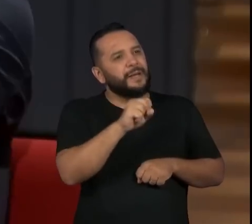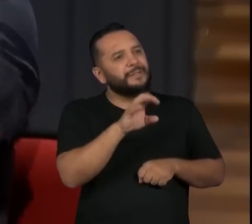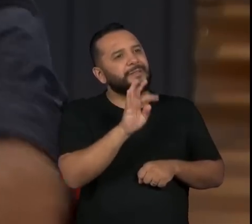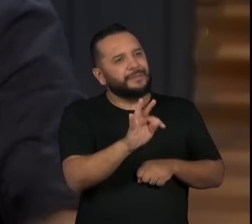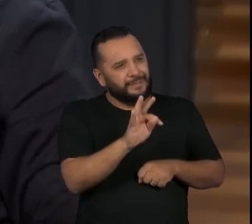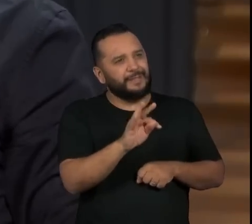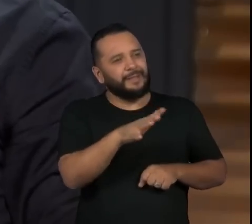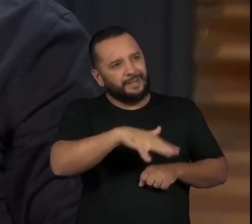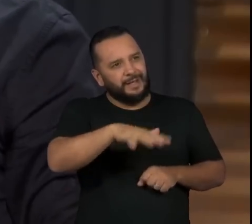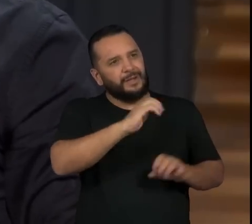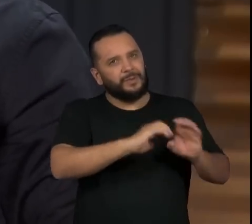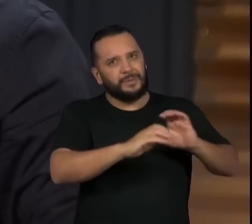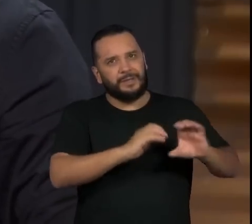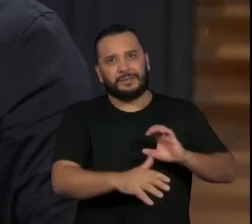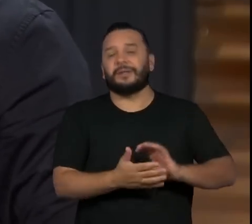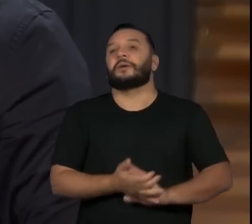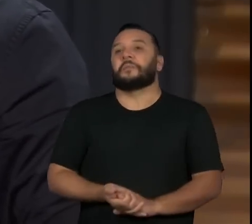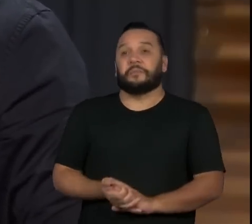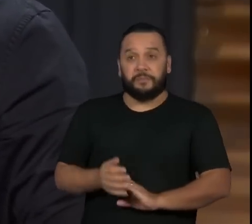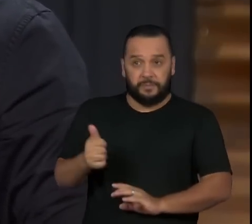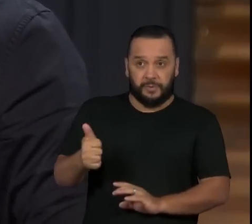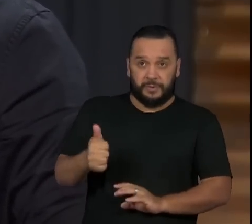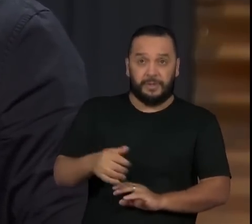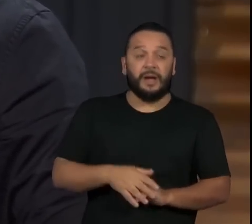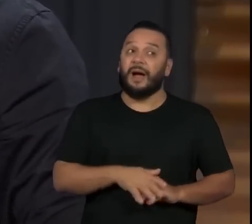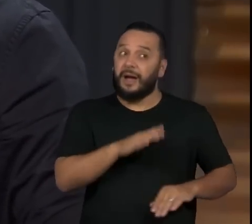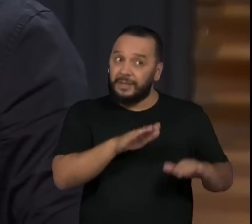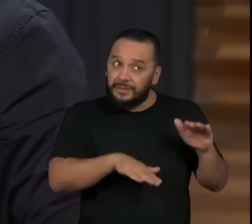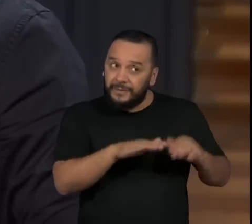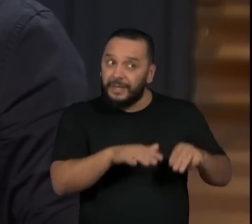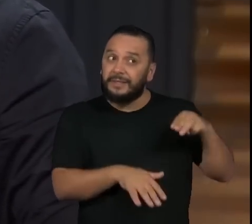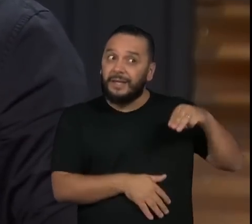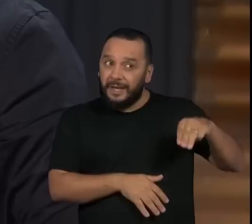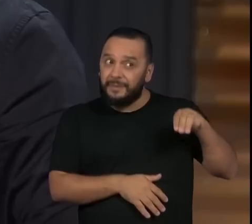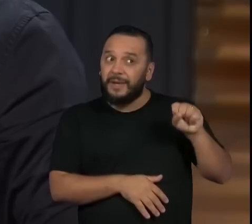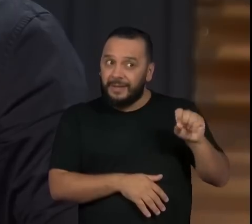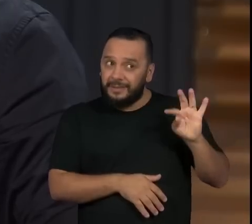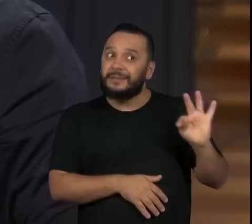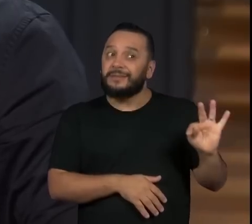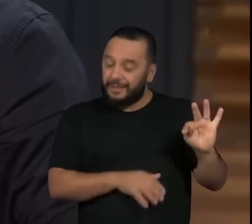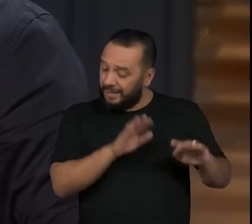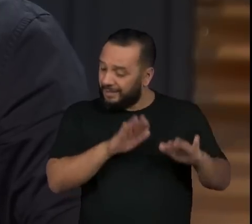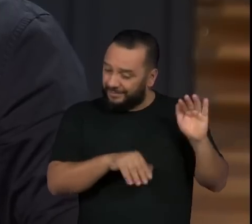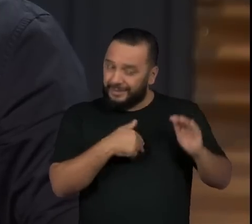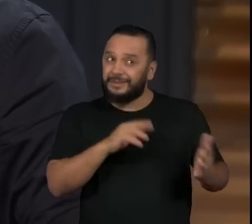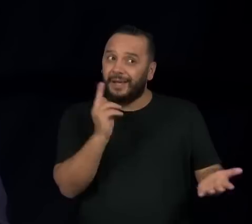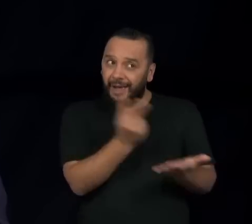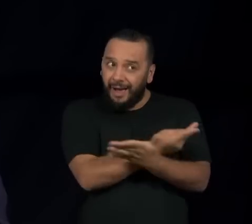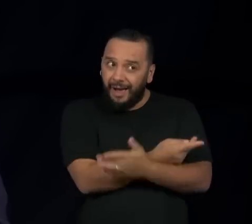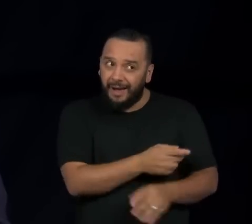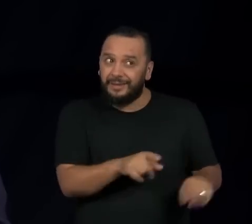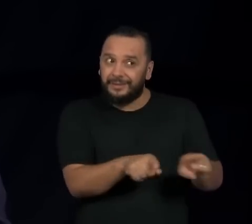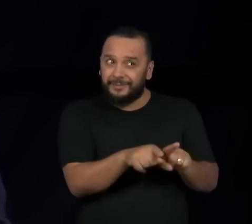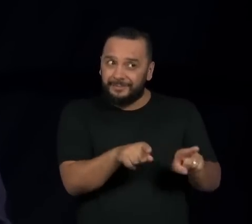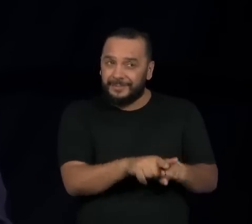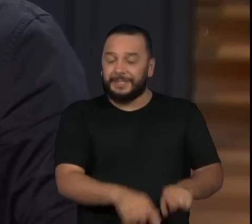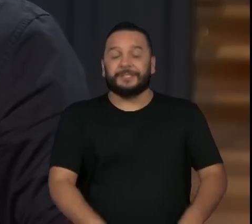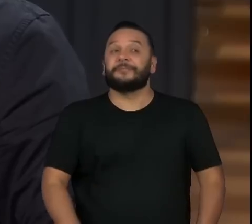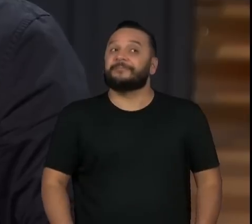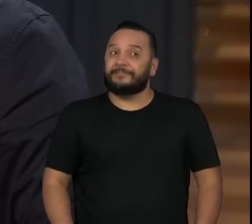Ai, boa. Tá? Boa. Você não acha que às vezes eles pisam na casca de banana? E aí